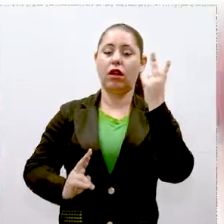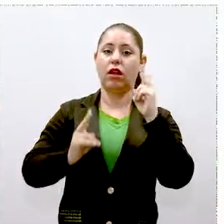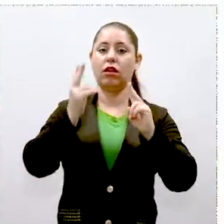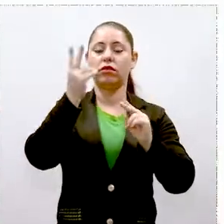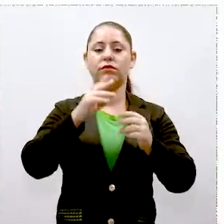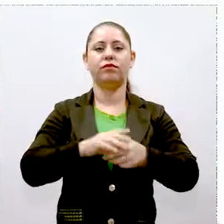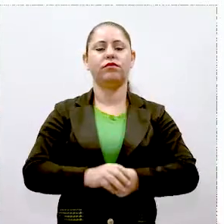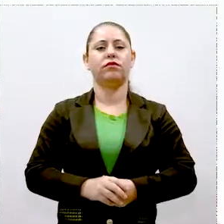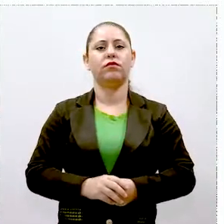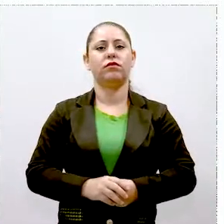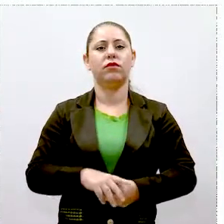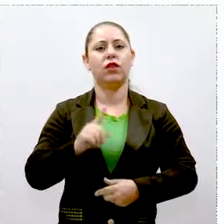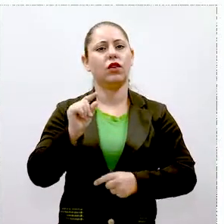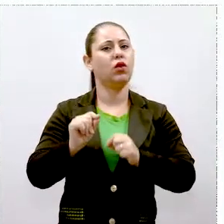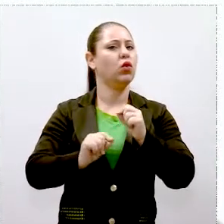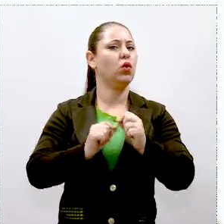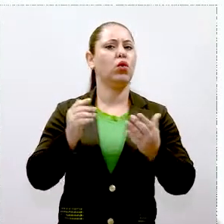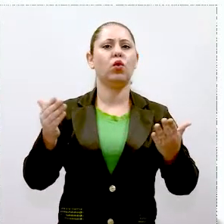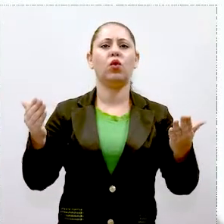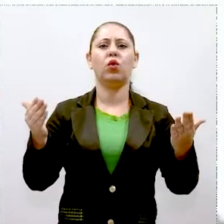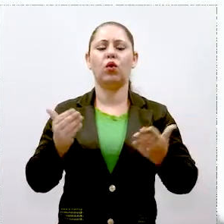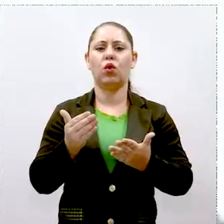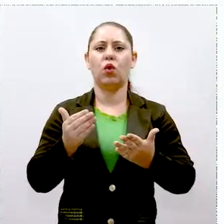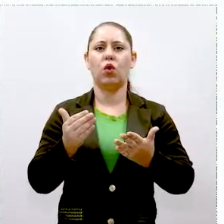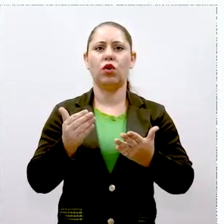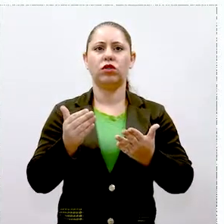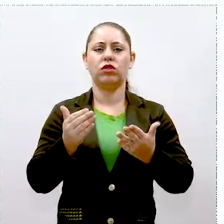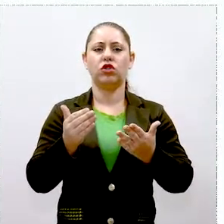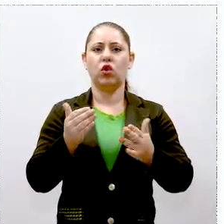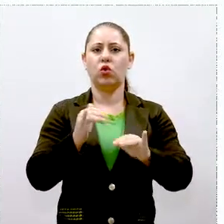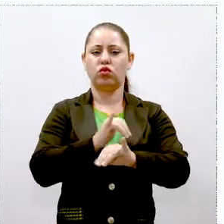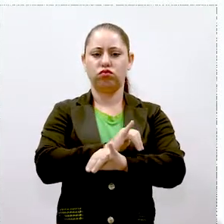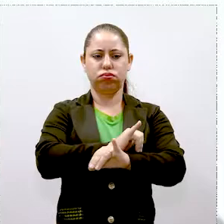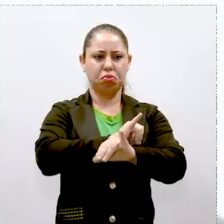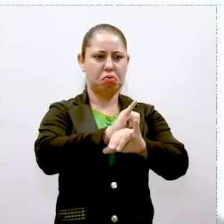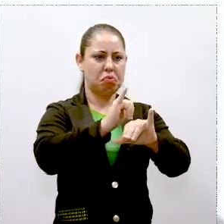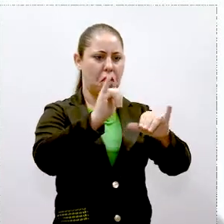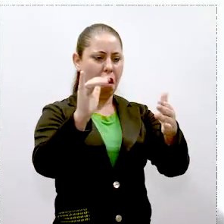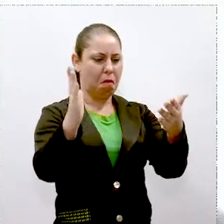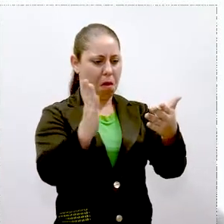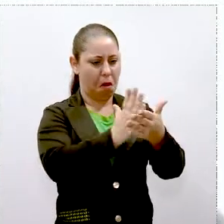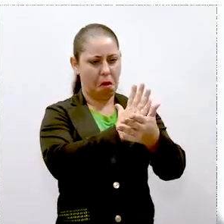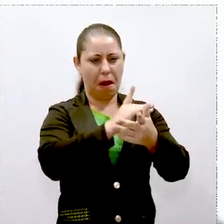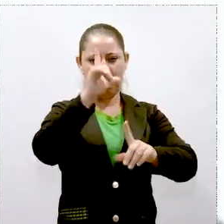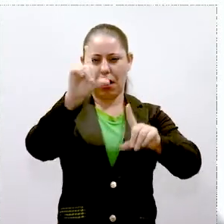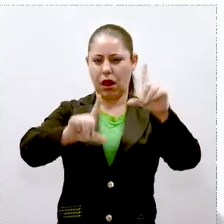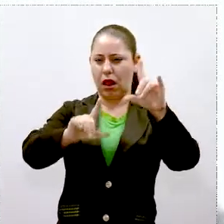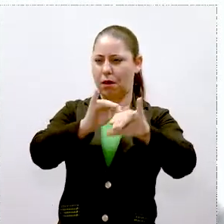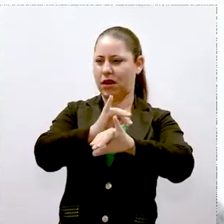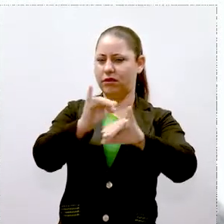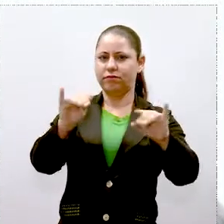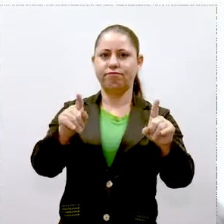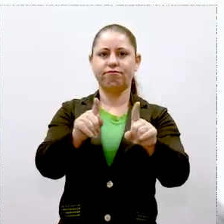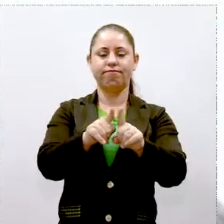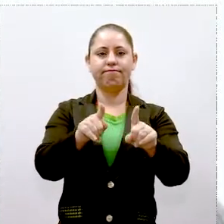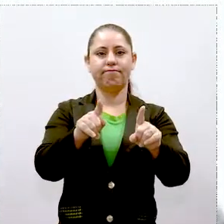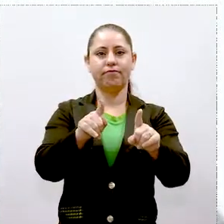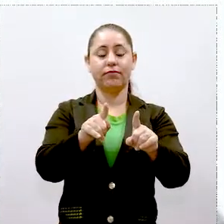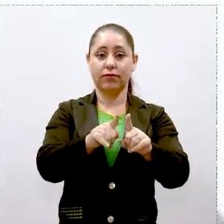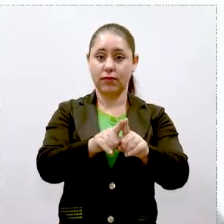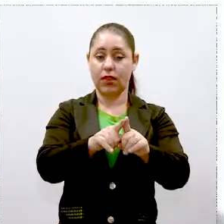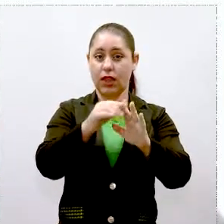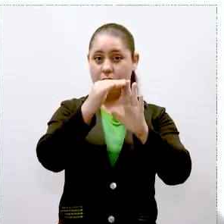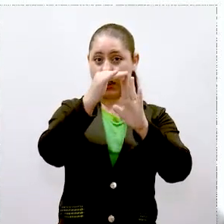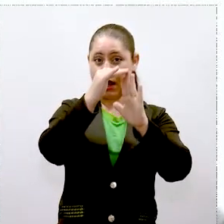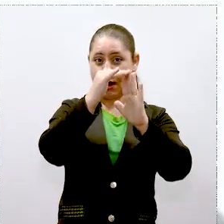que hoje toma conta das manchetes dos jornais e também está na pauta